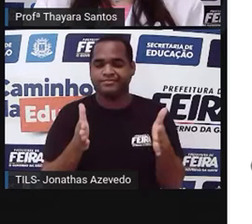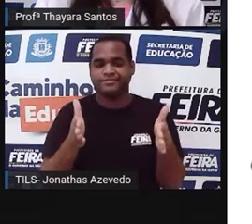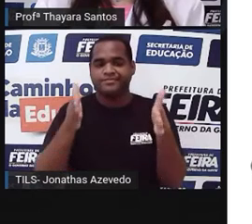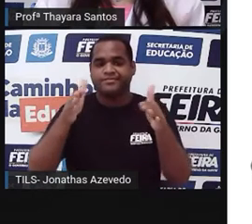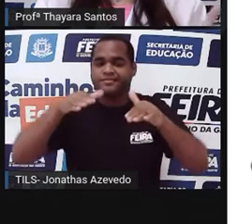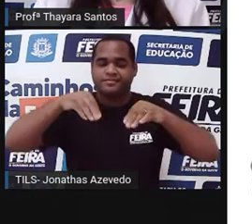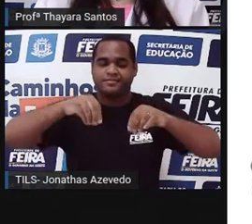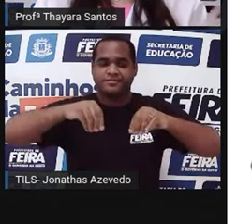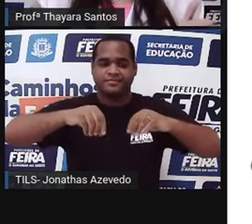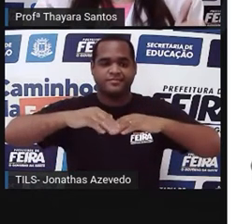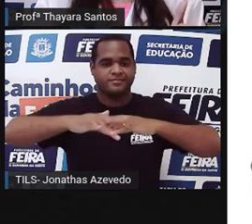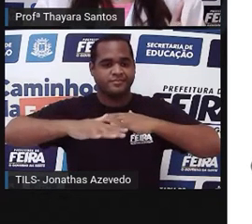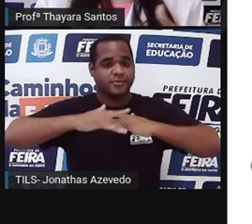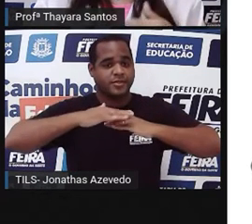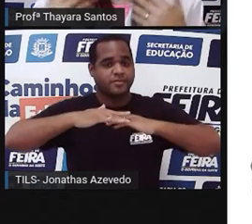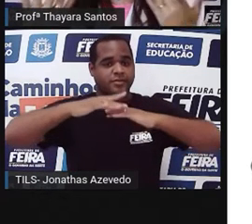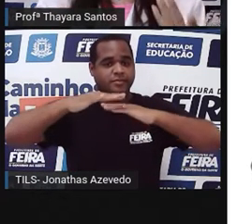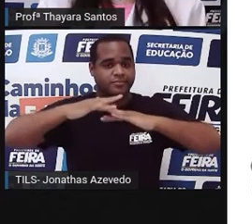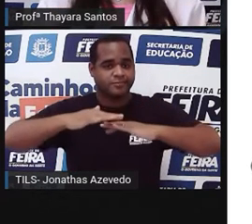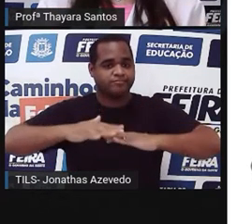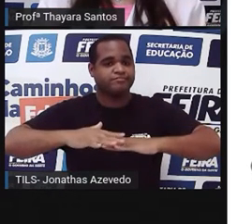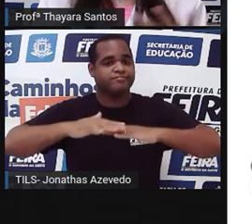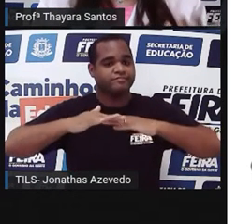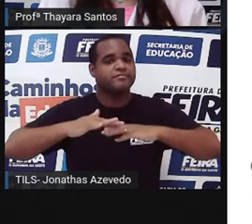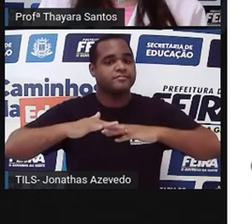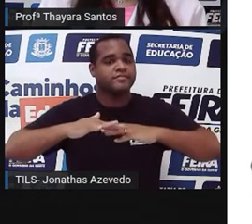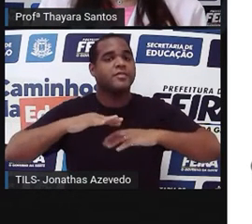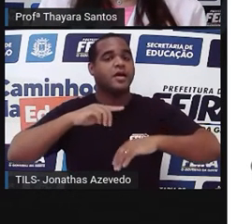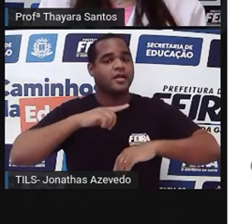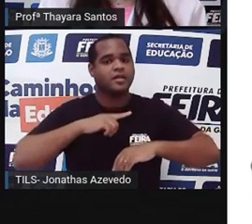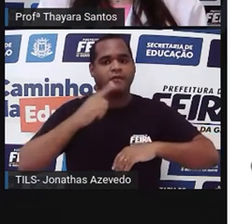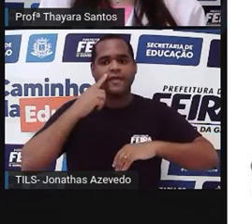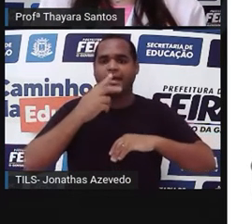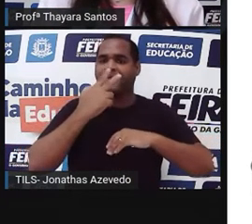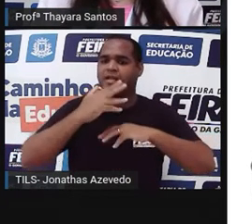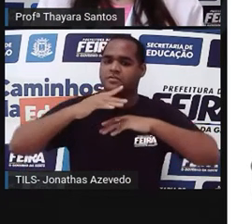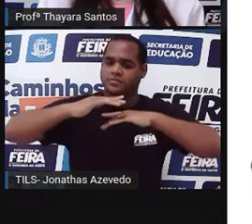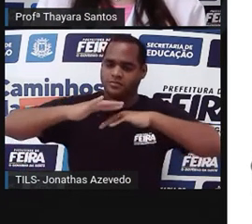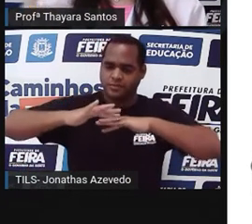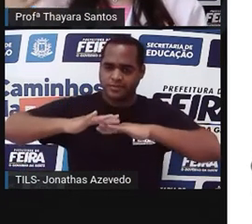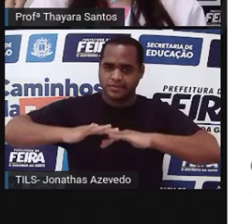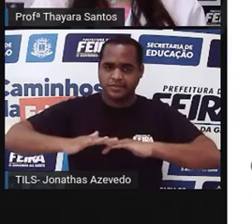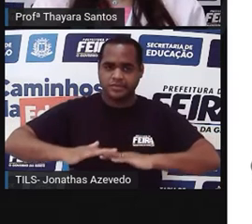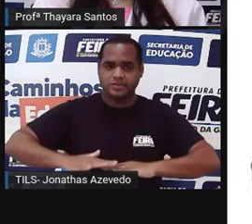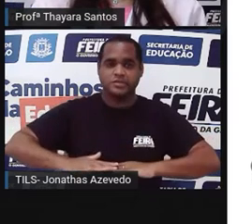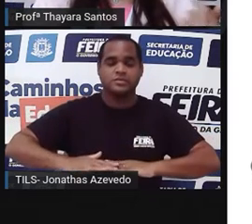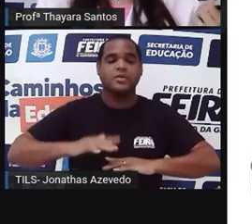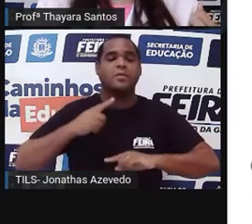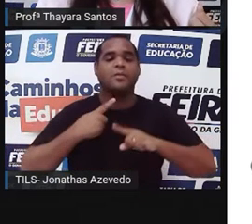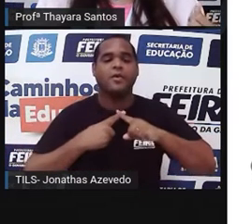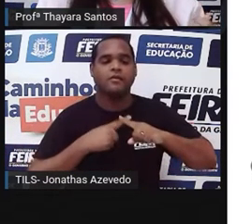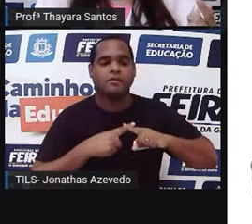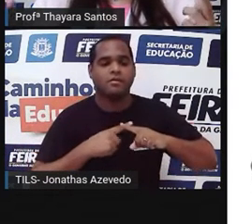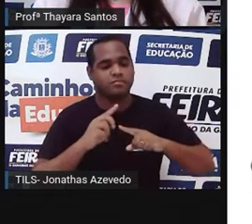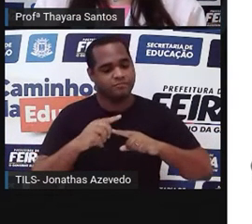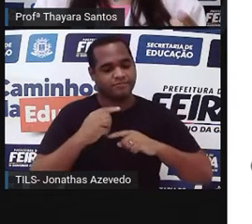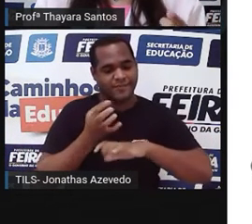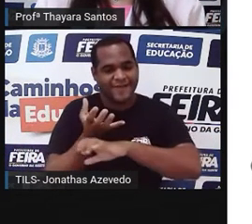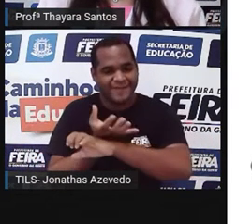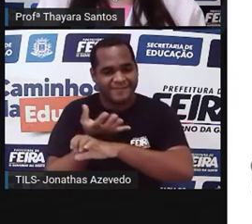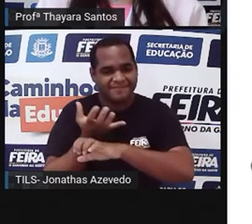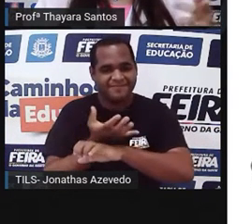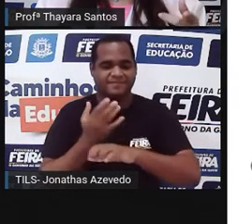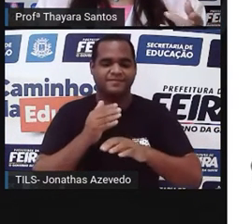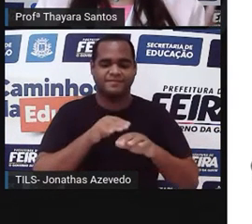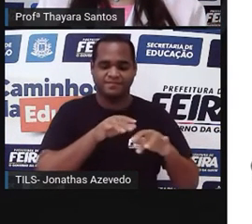acabar diminuindo ali ele. Então, muitas vezes a gente vê um rio acabando justamente por isso, porque tirou a vegetação que estava na borda, o rio